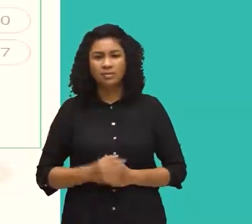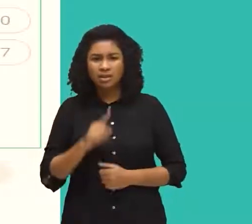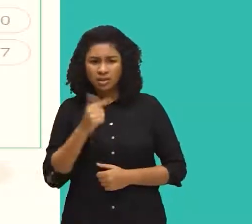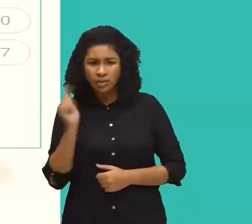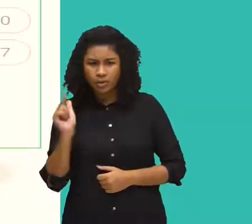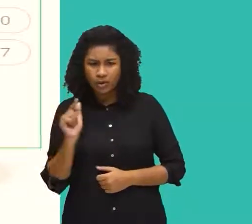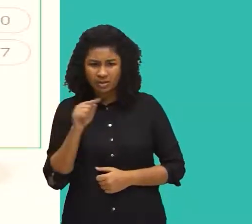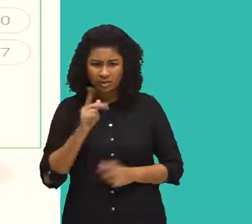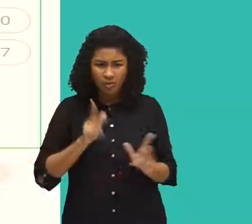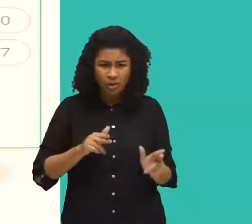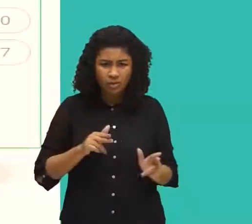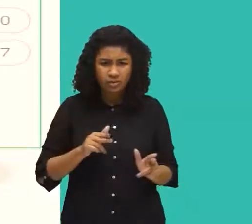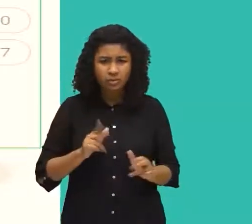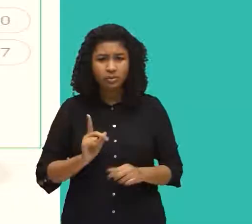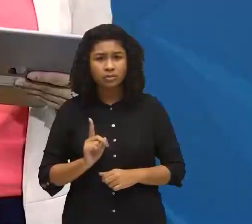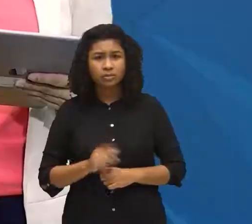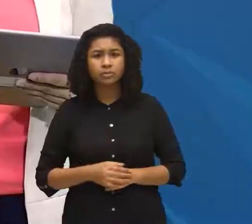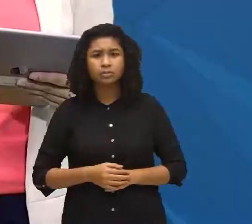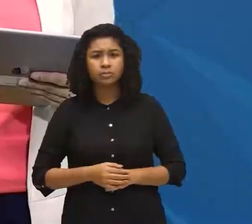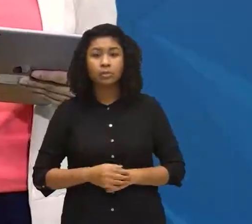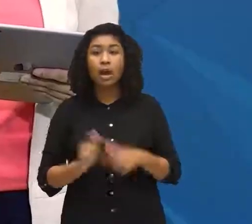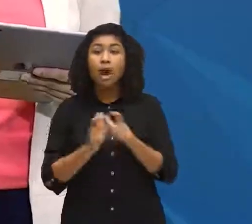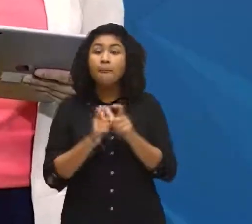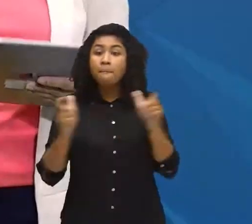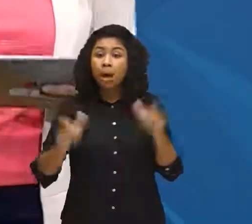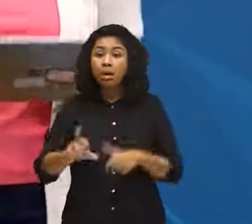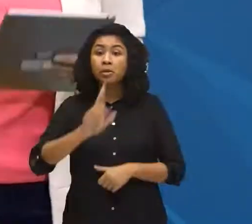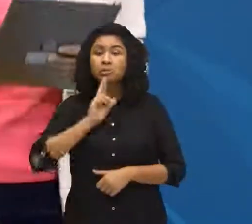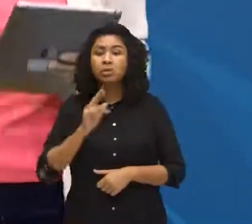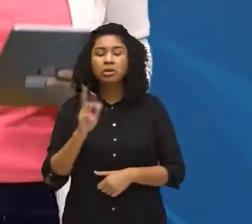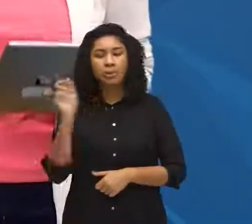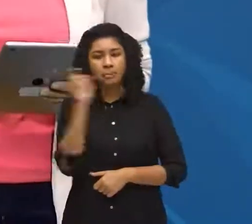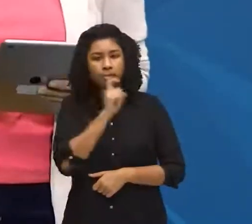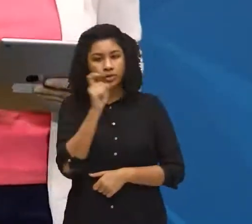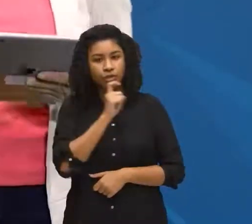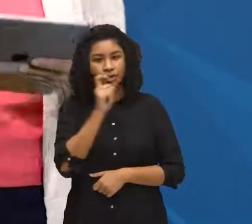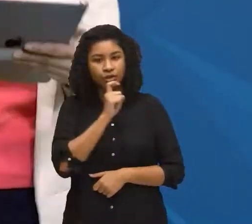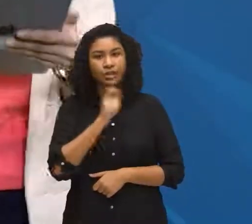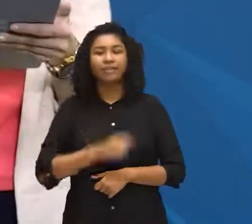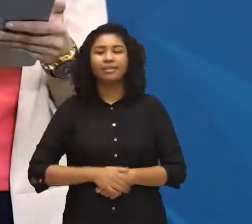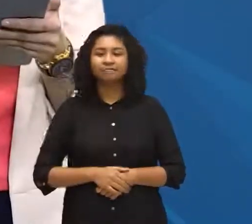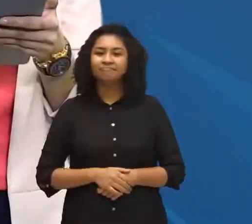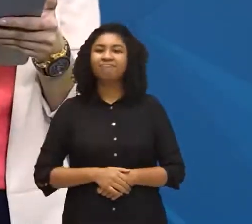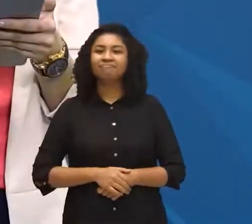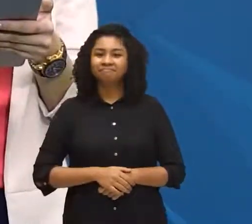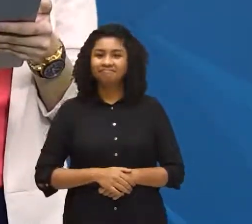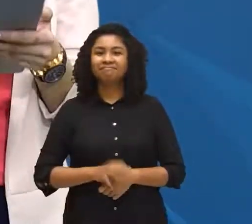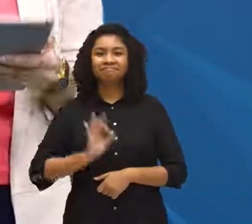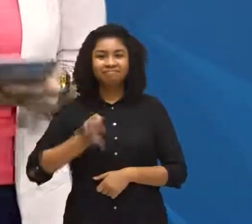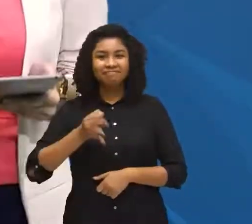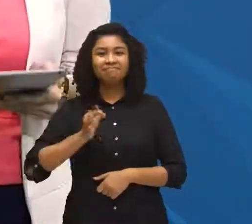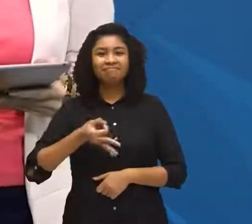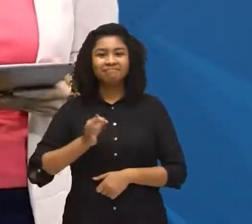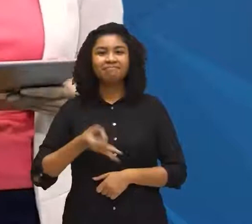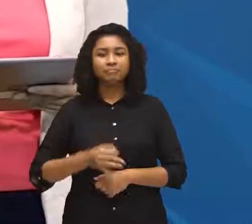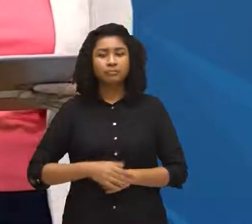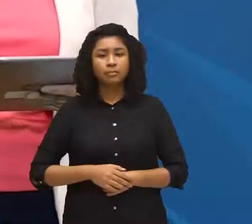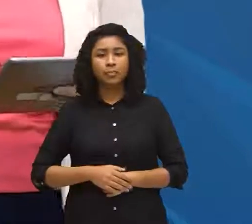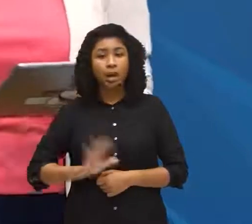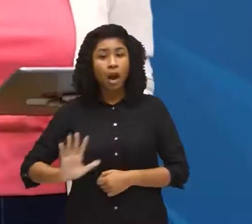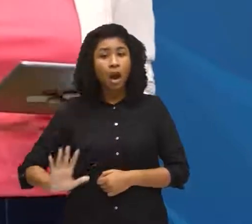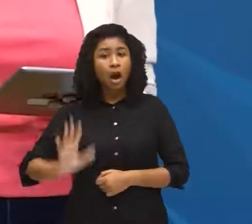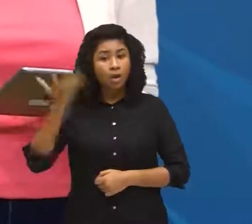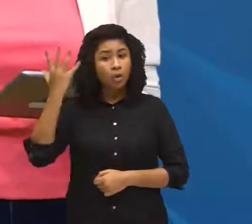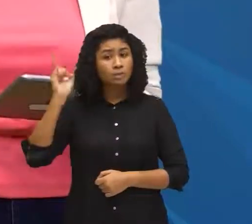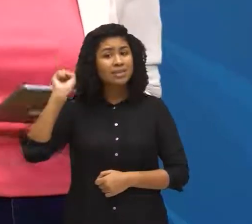saindo? É a mesma? A maioria respondeu fake, então, né? Correto, tá, gente? Aconteceu sim esse